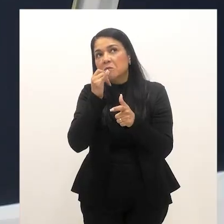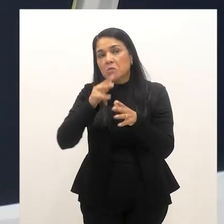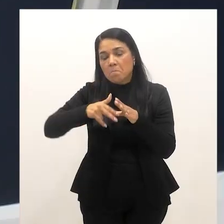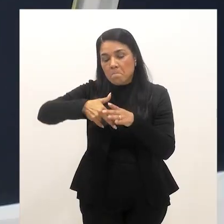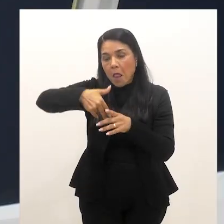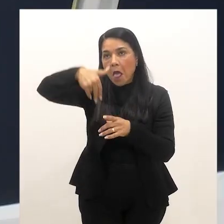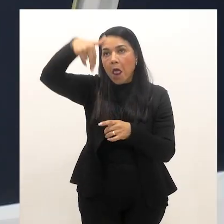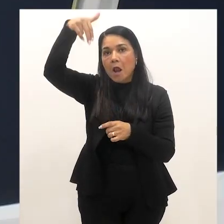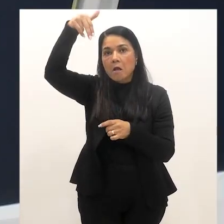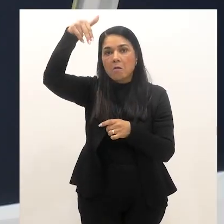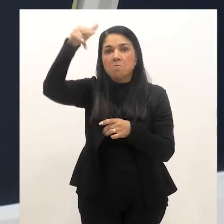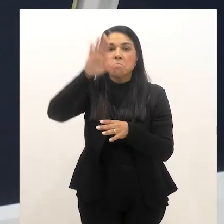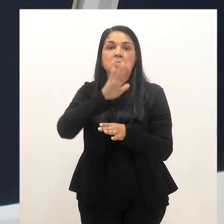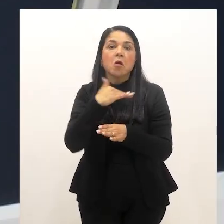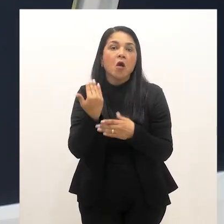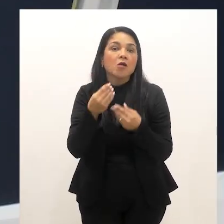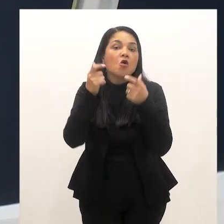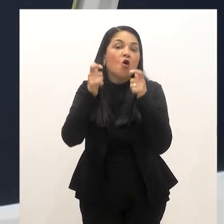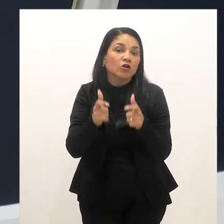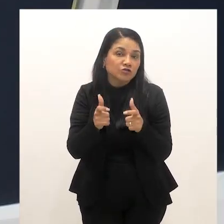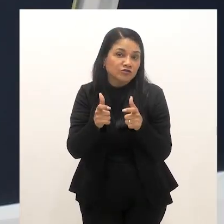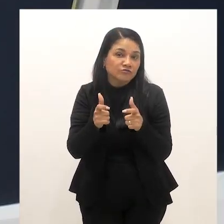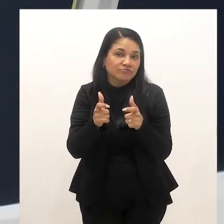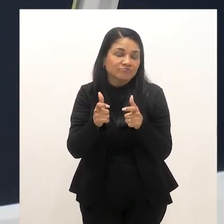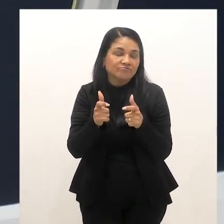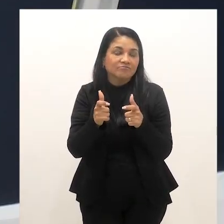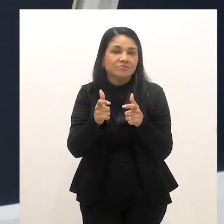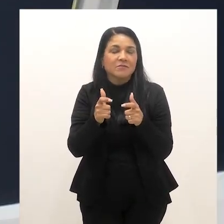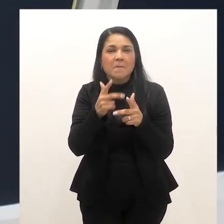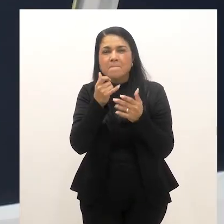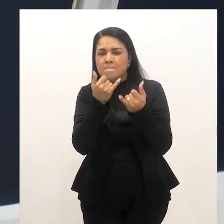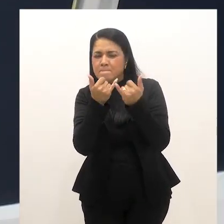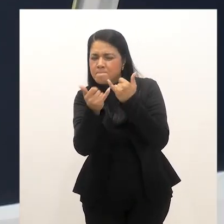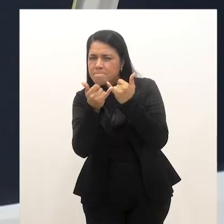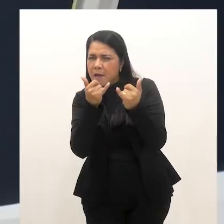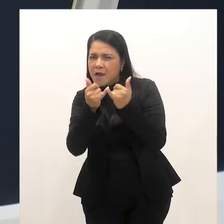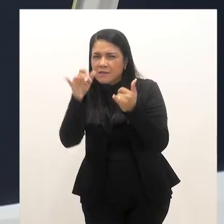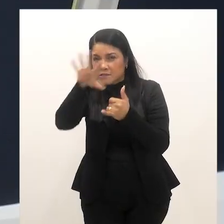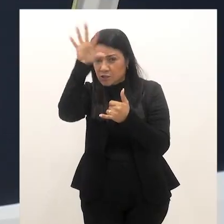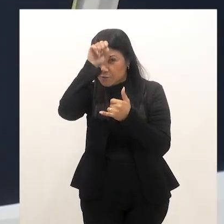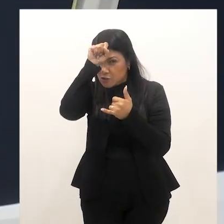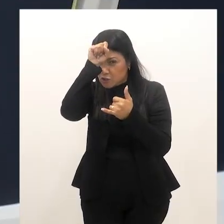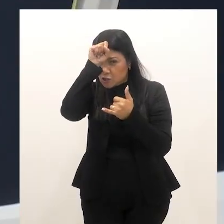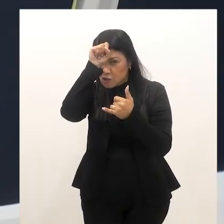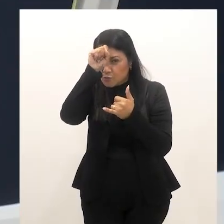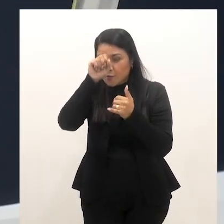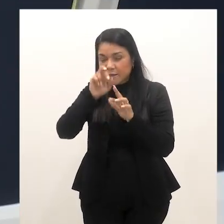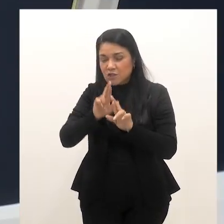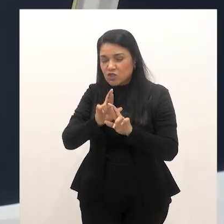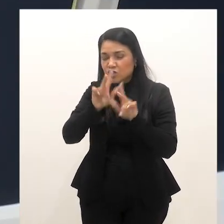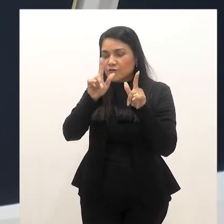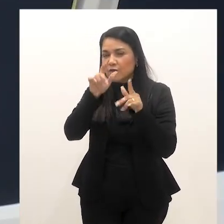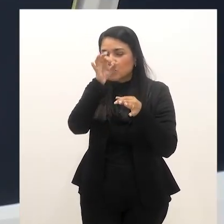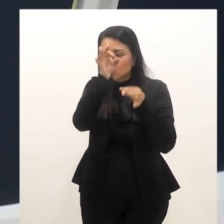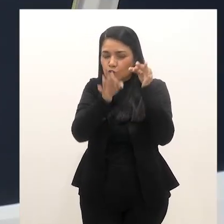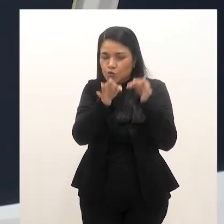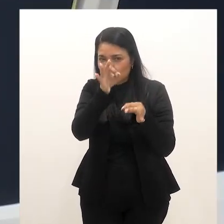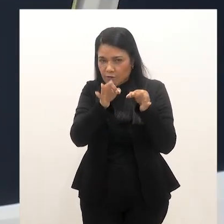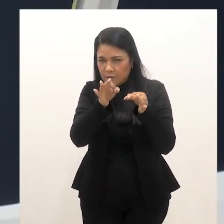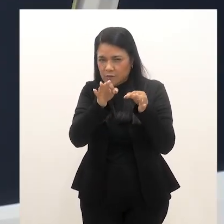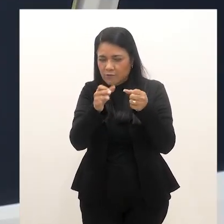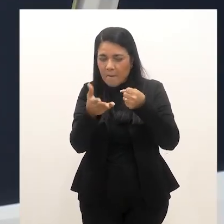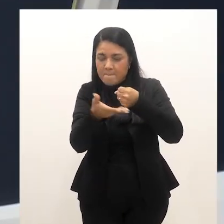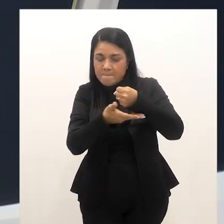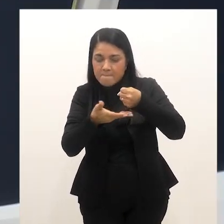gente desencarnar, enfim. É como se fosse um espiritismo, só que com outras justificativas, com